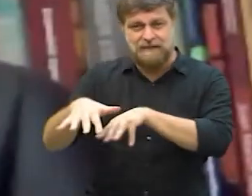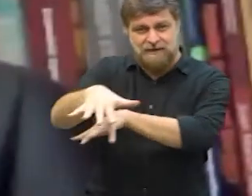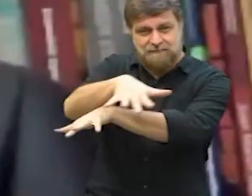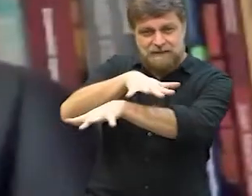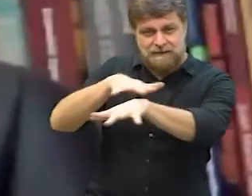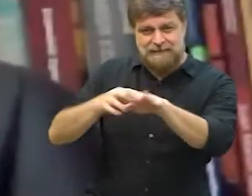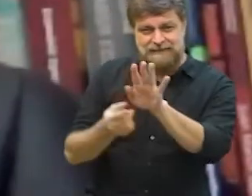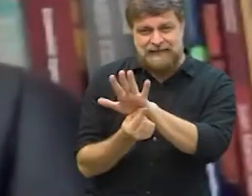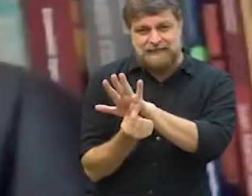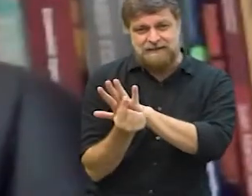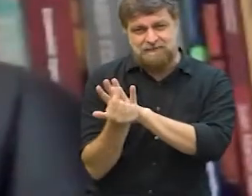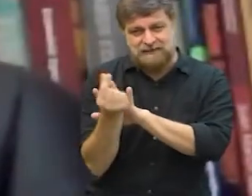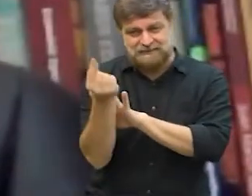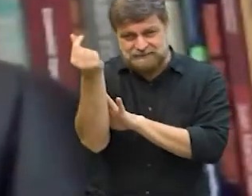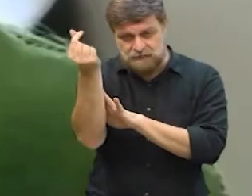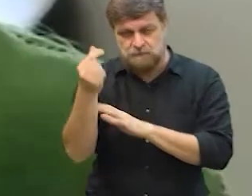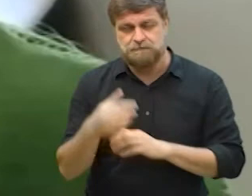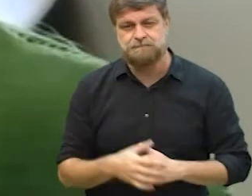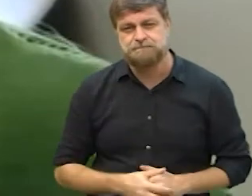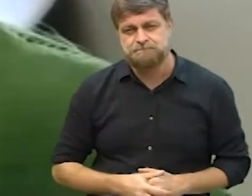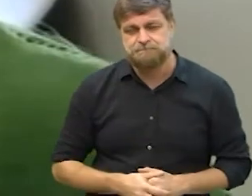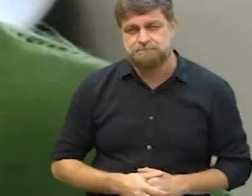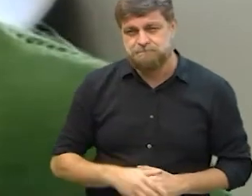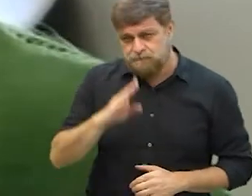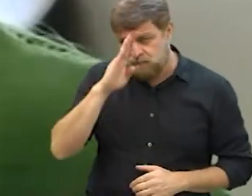neste momento, em termos de inflação,